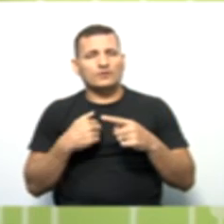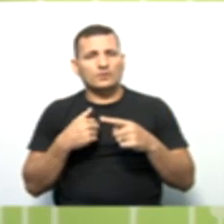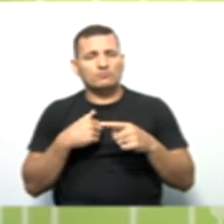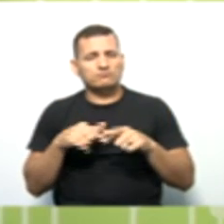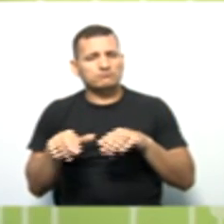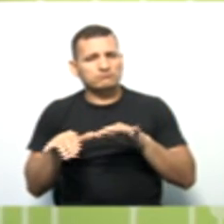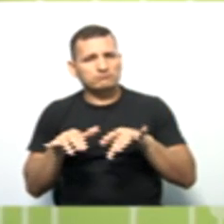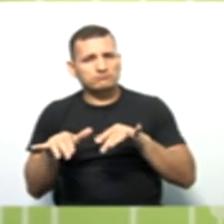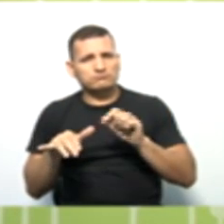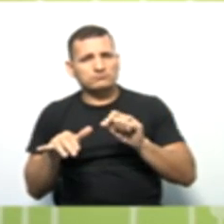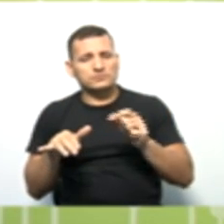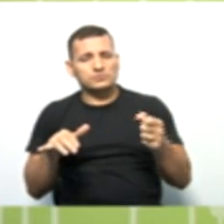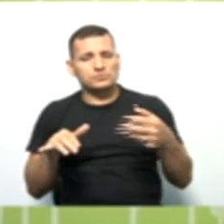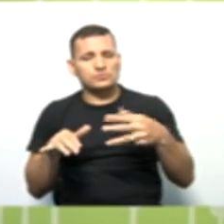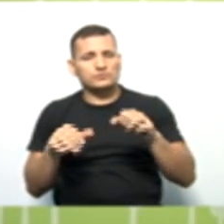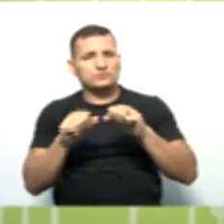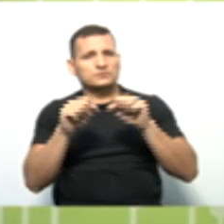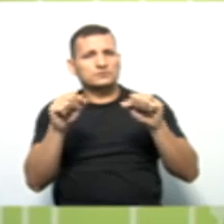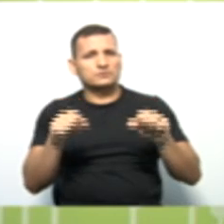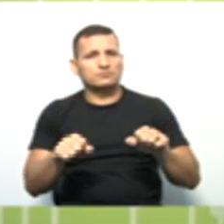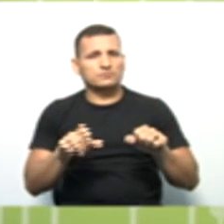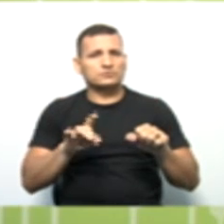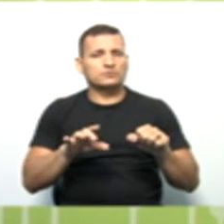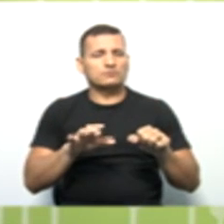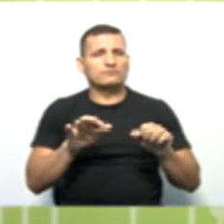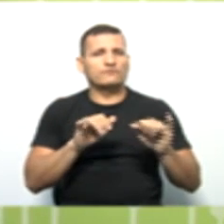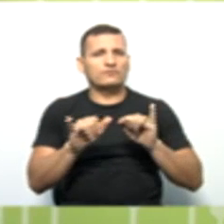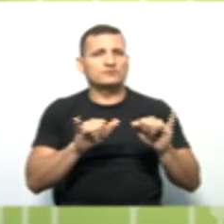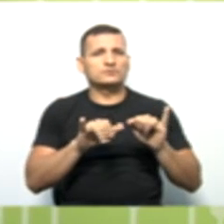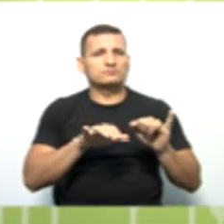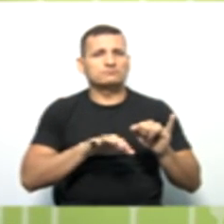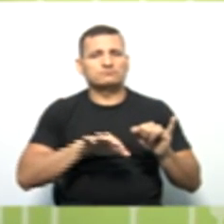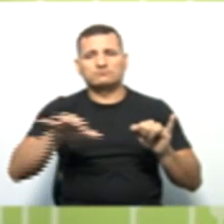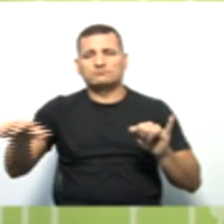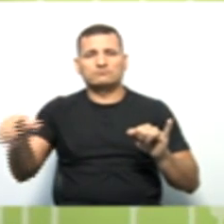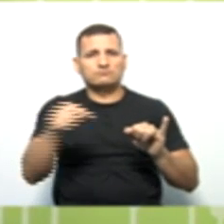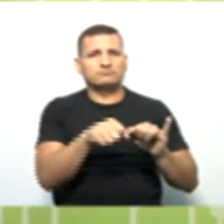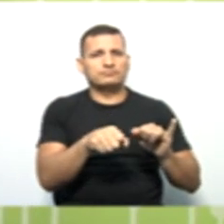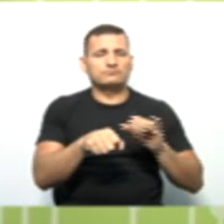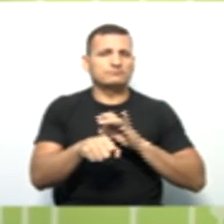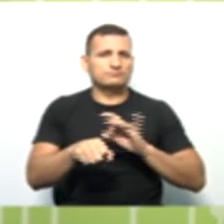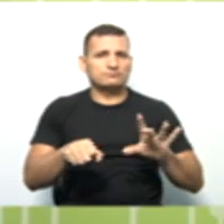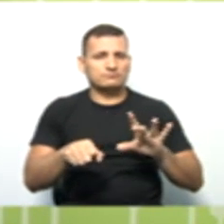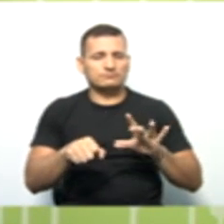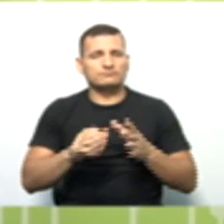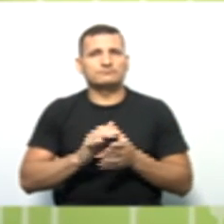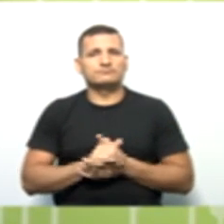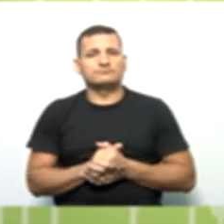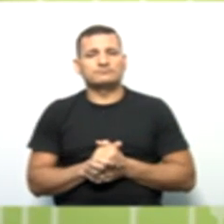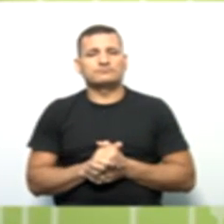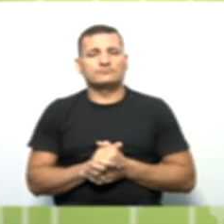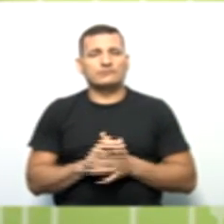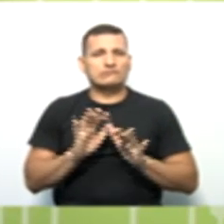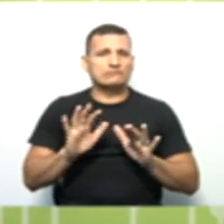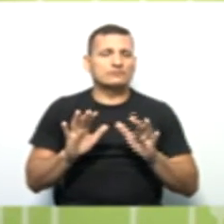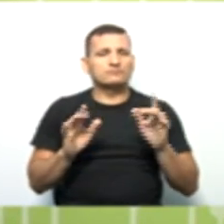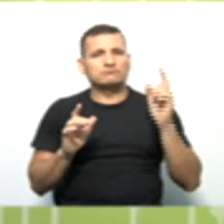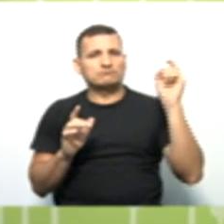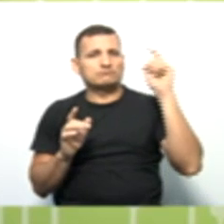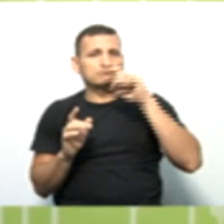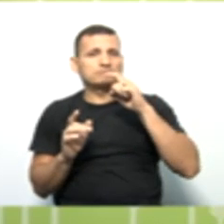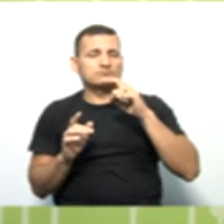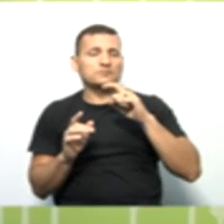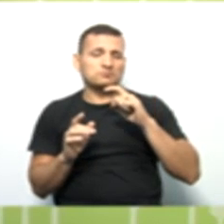que esse meu novo sistema vá buscar automaticamente essas informações dentro do banco de dados? Não é isso? Porque é muito difícil. Opa, então